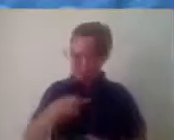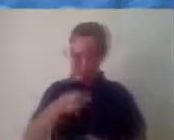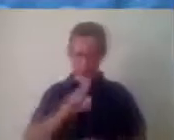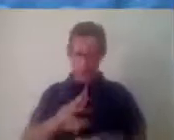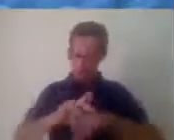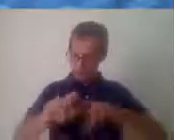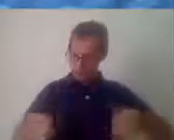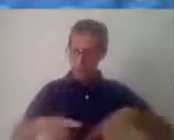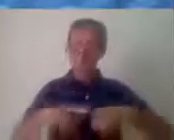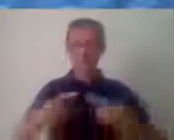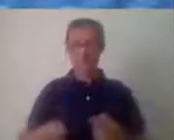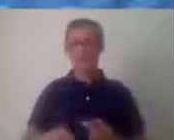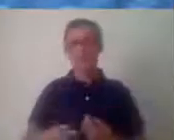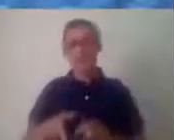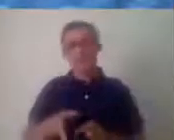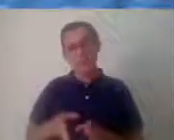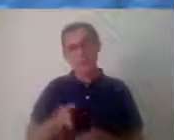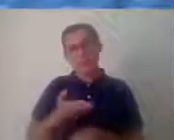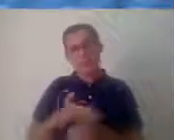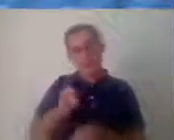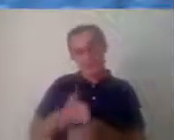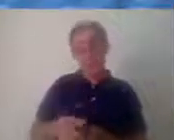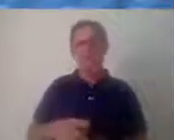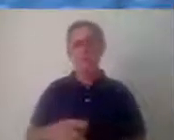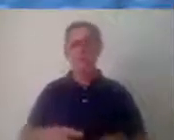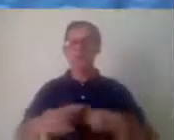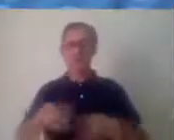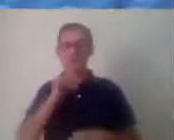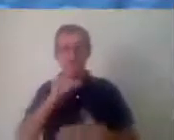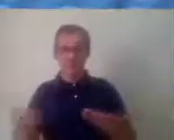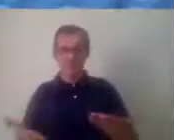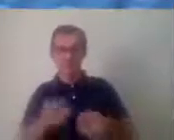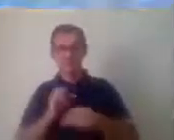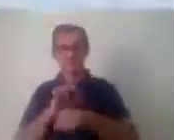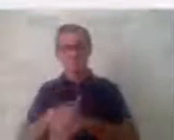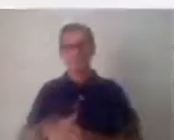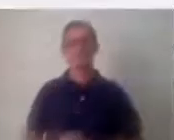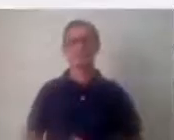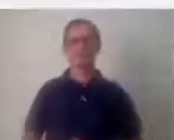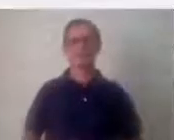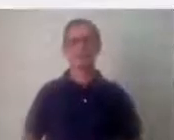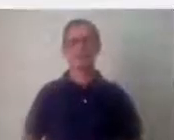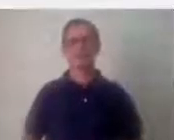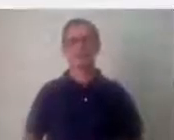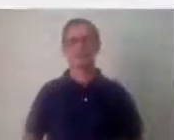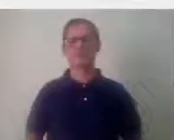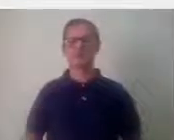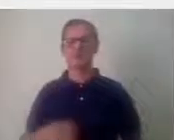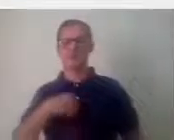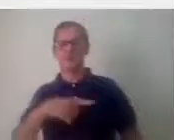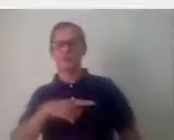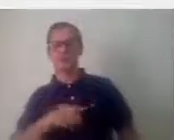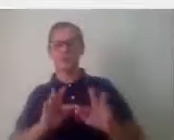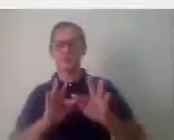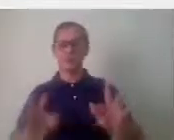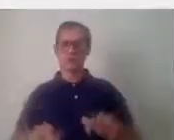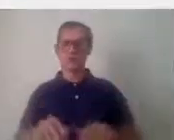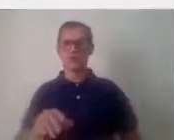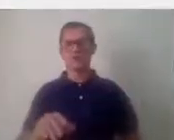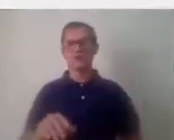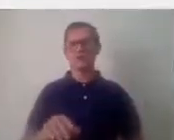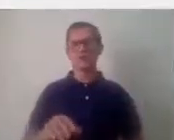diferente, não. Então, fica aí para você treinar. Nós temos um outro exemplo. Acompanhe no quadro. Eu tenho a função f de